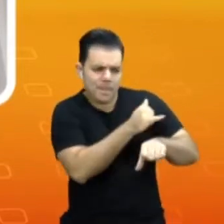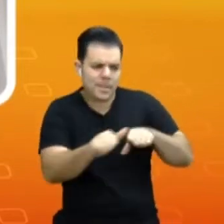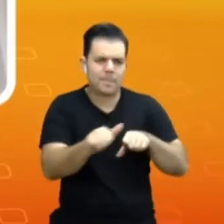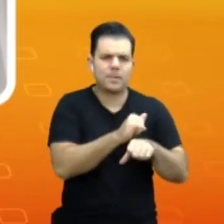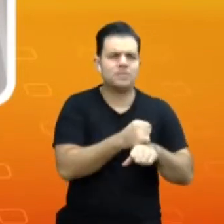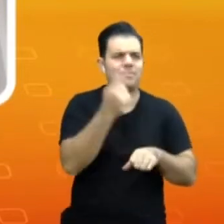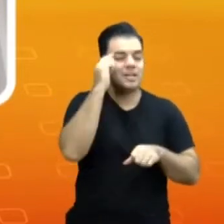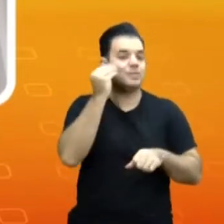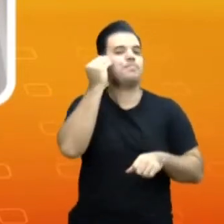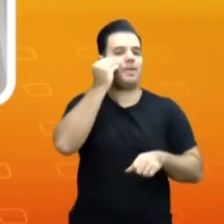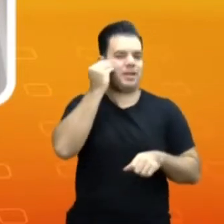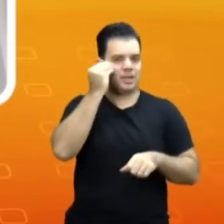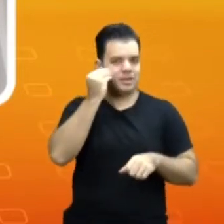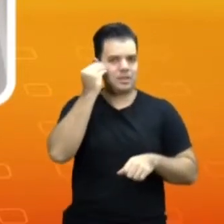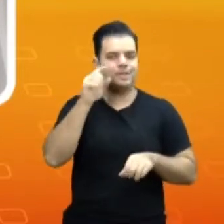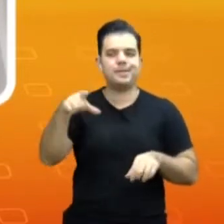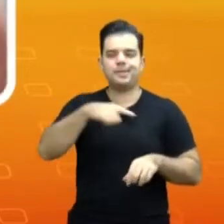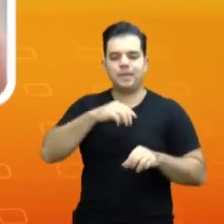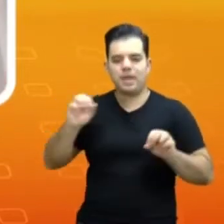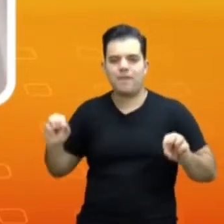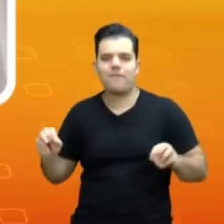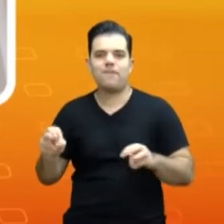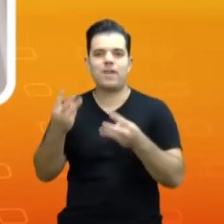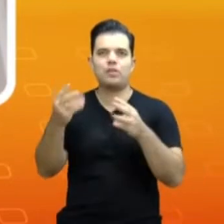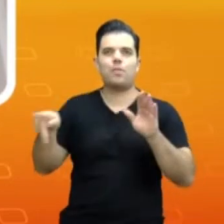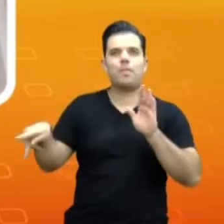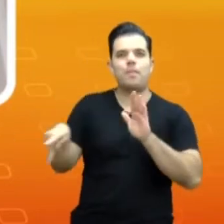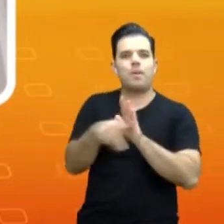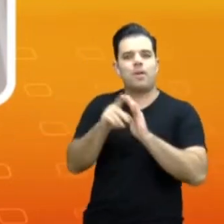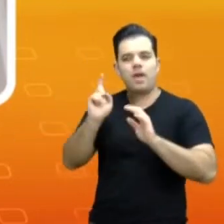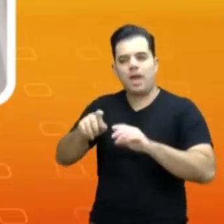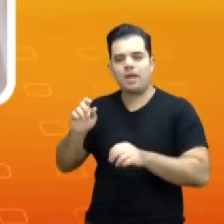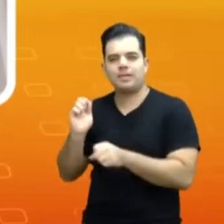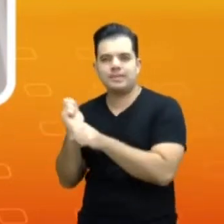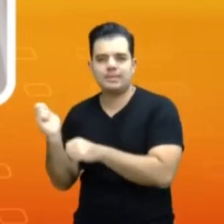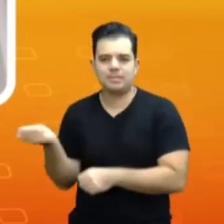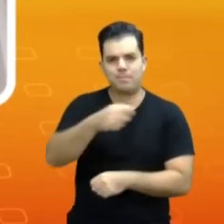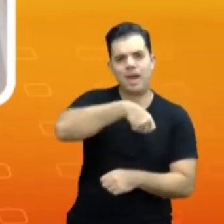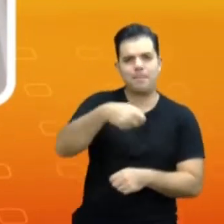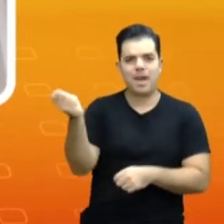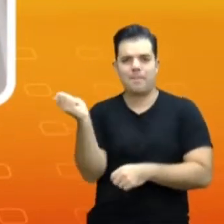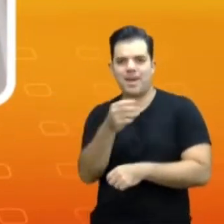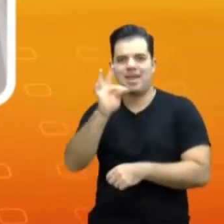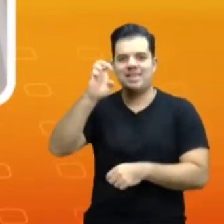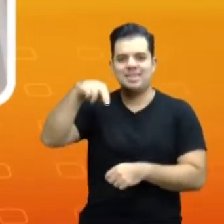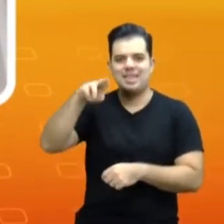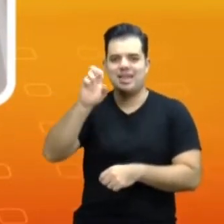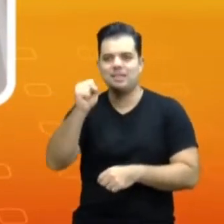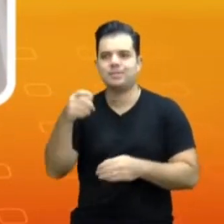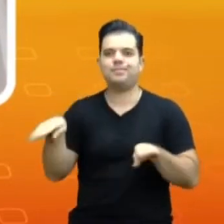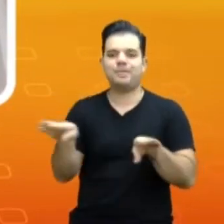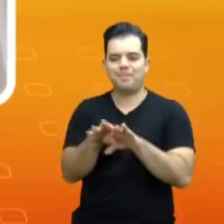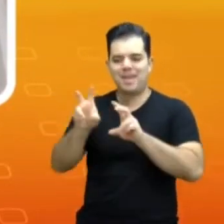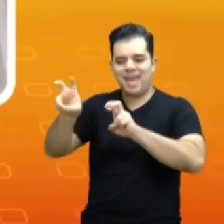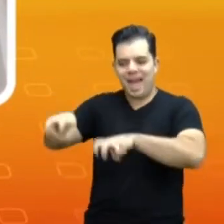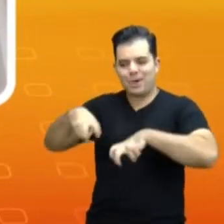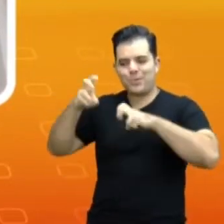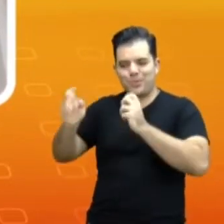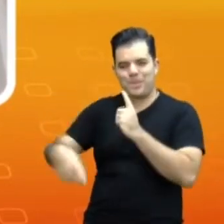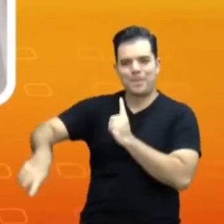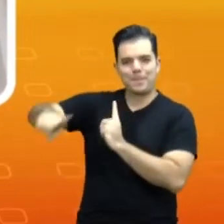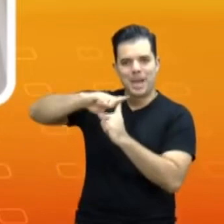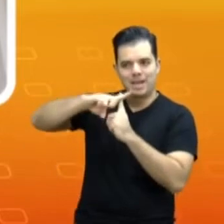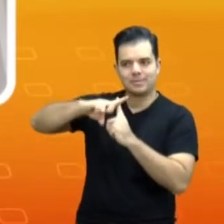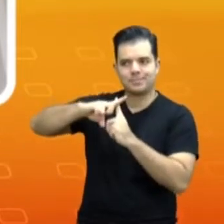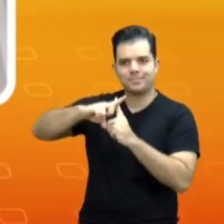alguns eventos remotos, como o Roland Garros, o Wimbledon, a execução de um canal extremamente remoto que eu tenho aqui, que é o AgroMais, e